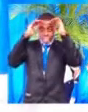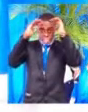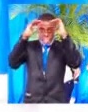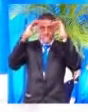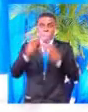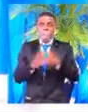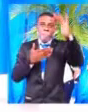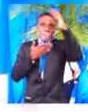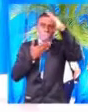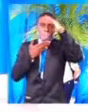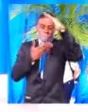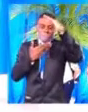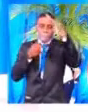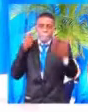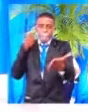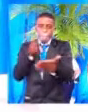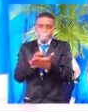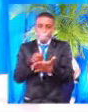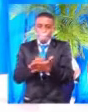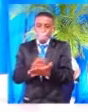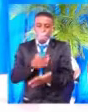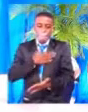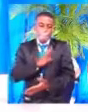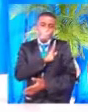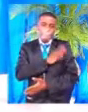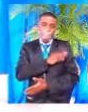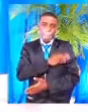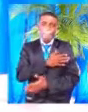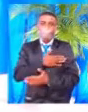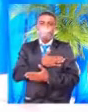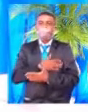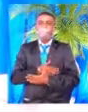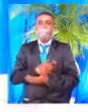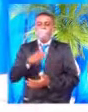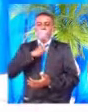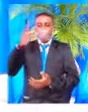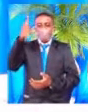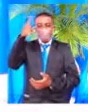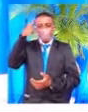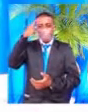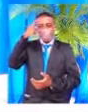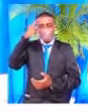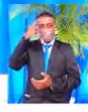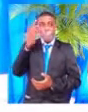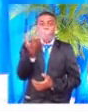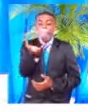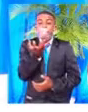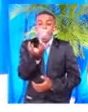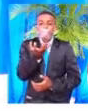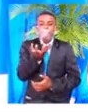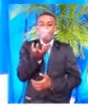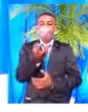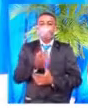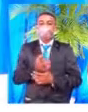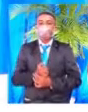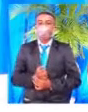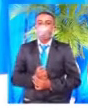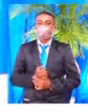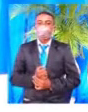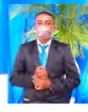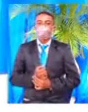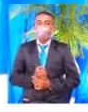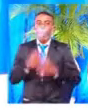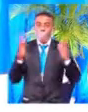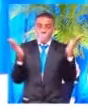a gratidão que eu trago aqui do lado esquerdo do peito reflete exatamente os sentimentos que